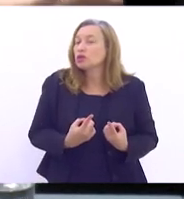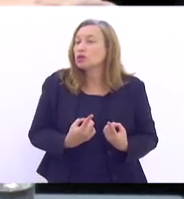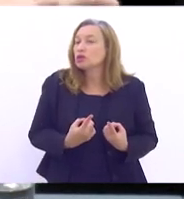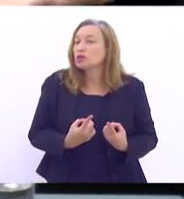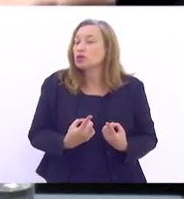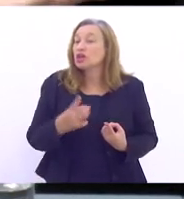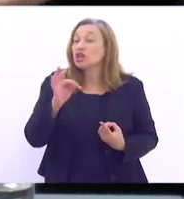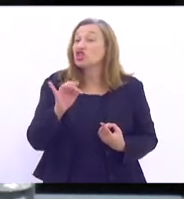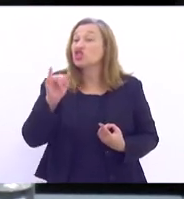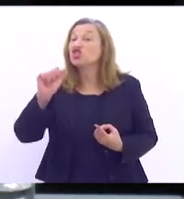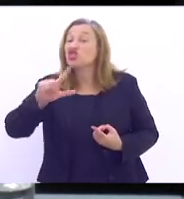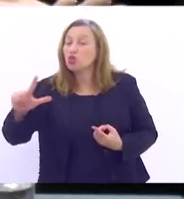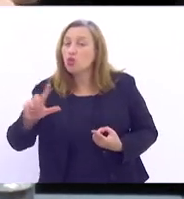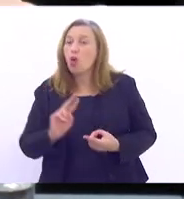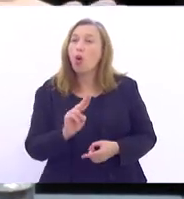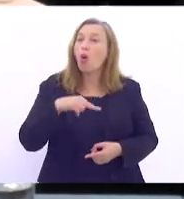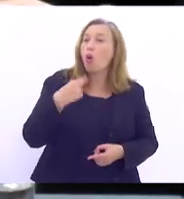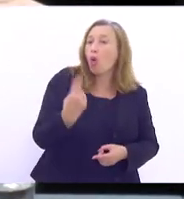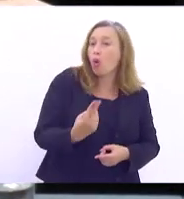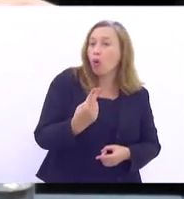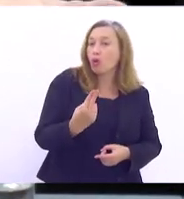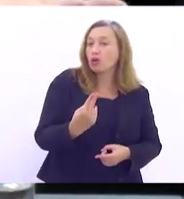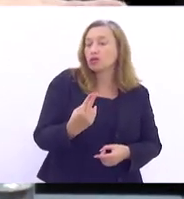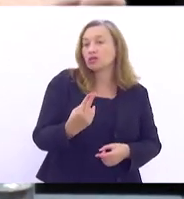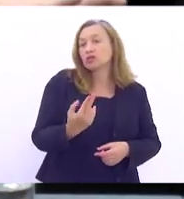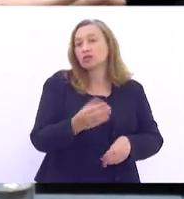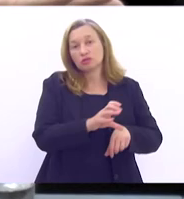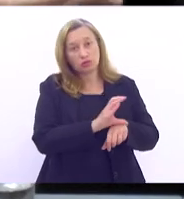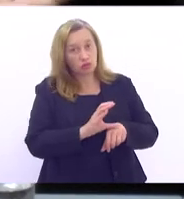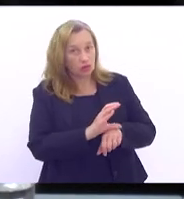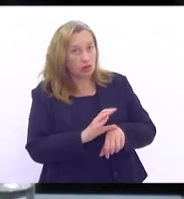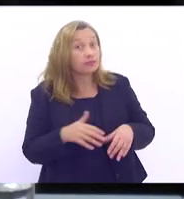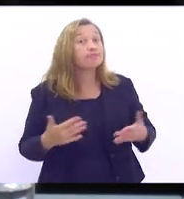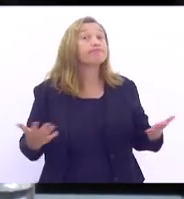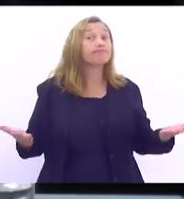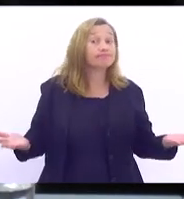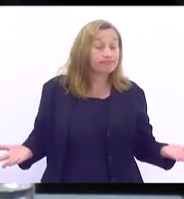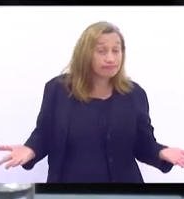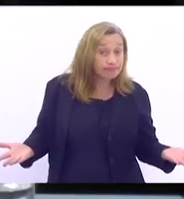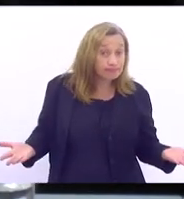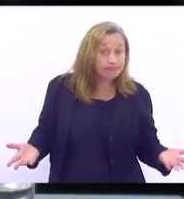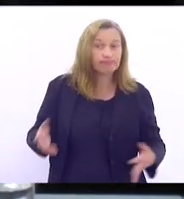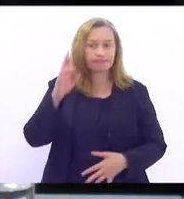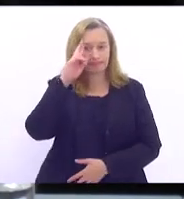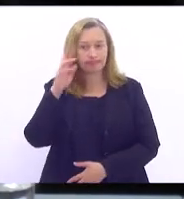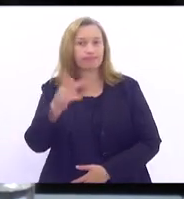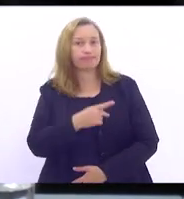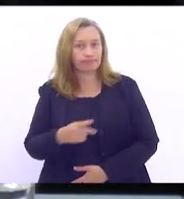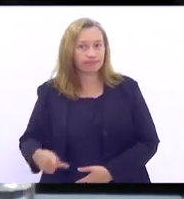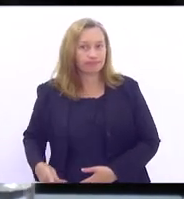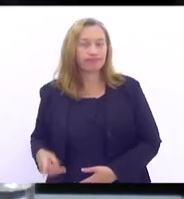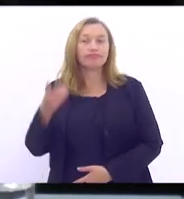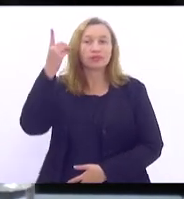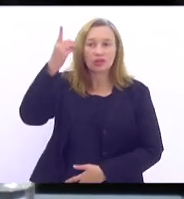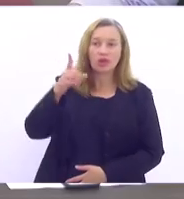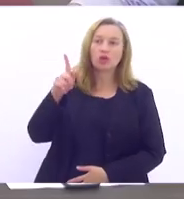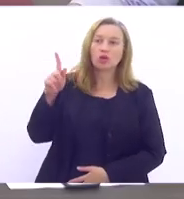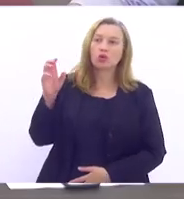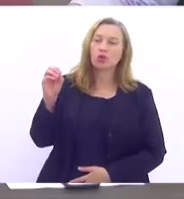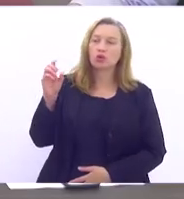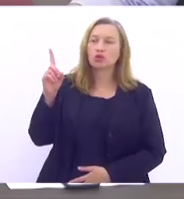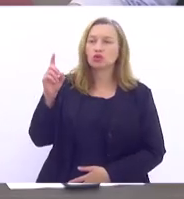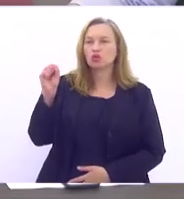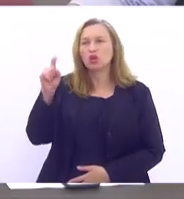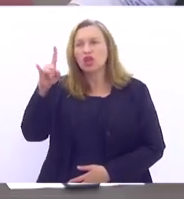tio ou serem inconstitucionais. Senhor presidente. Perfeito. Deputado Cozzolino.